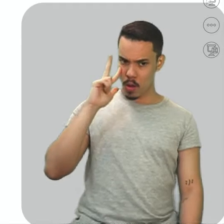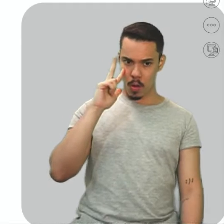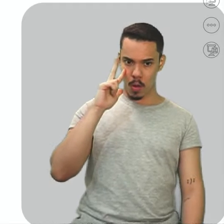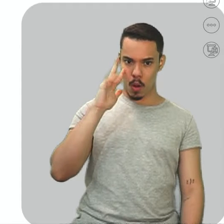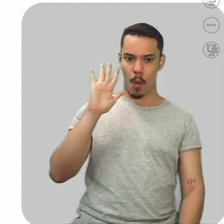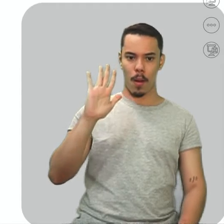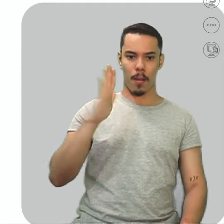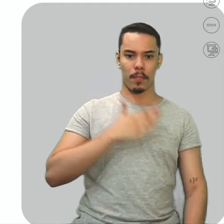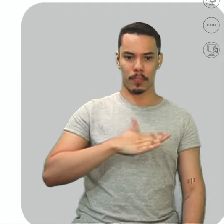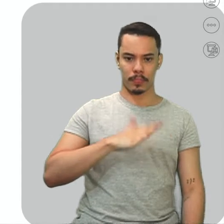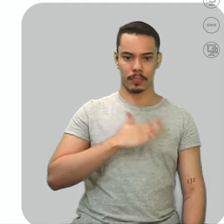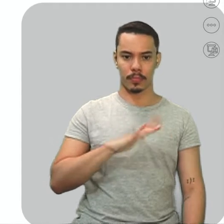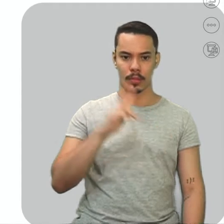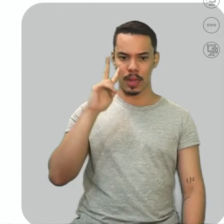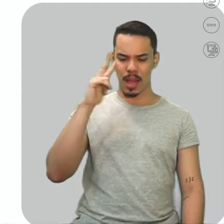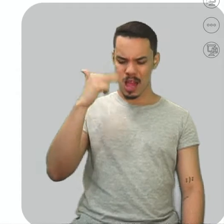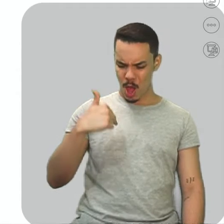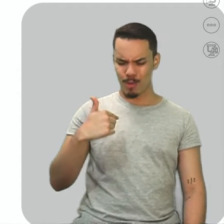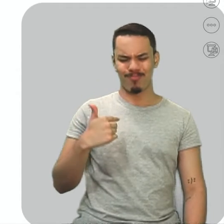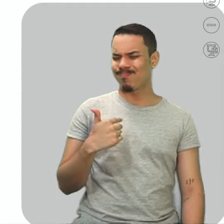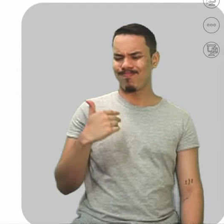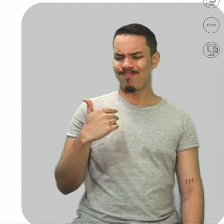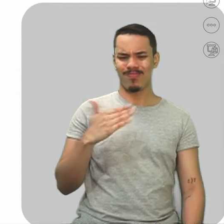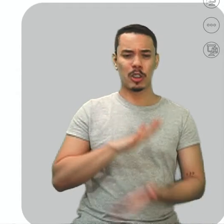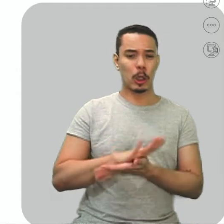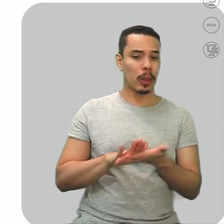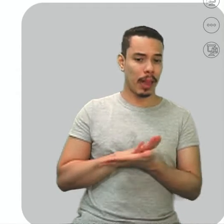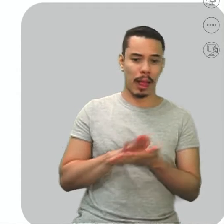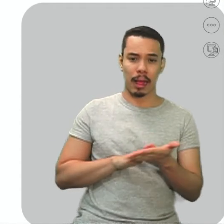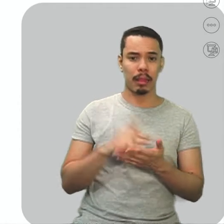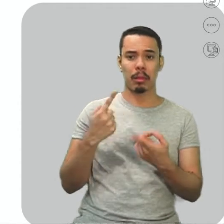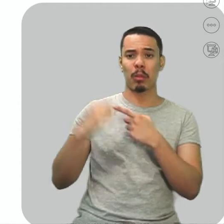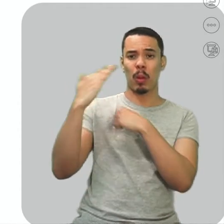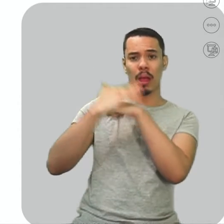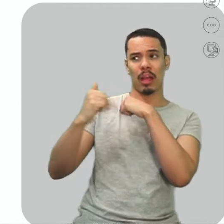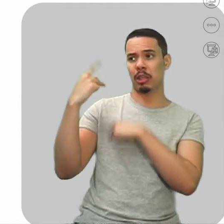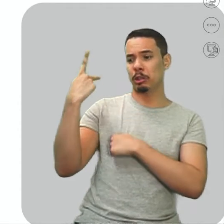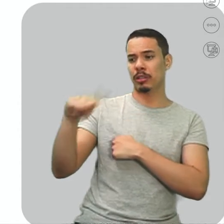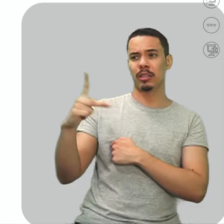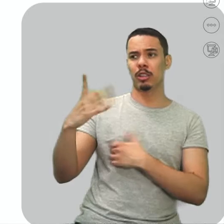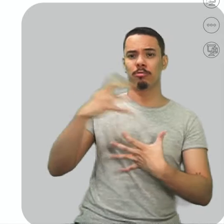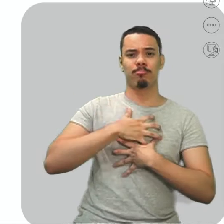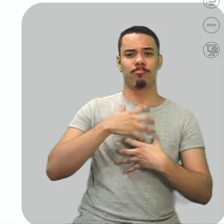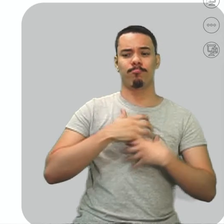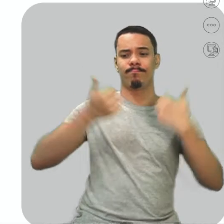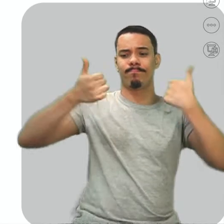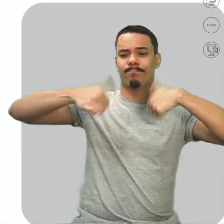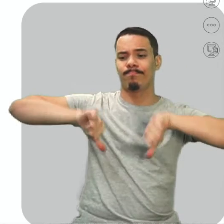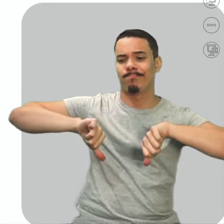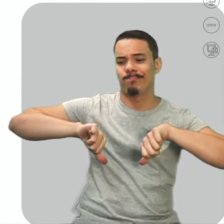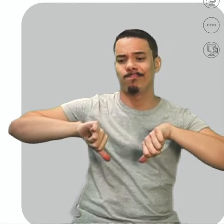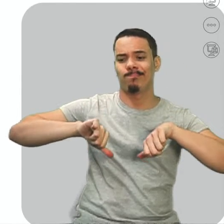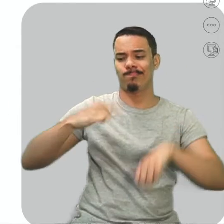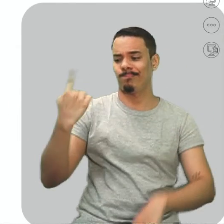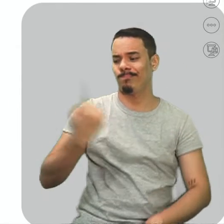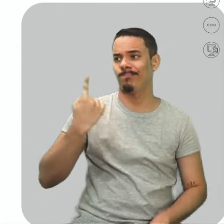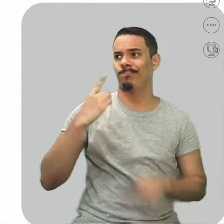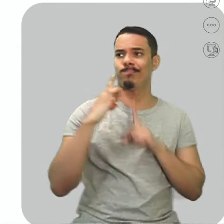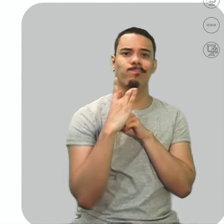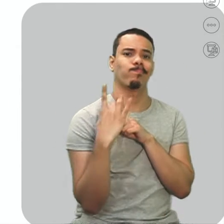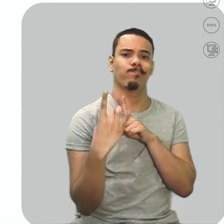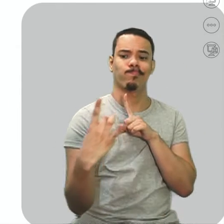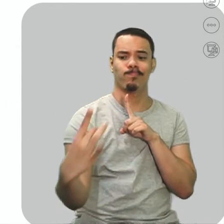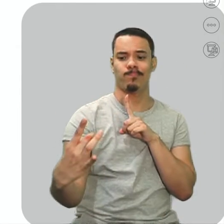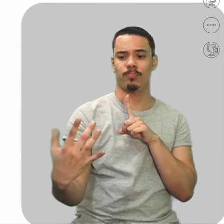ou procurei aqui me achar um nada pois sem ter teu carinho eu me sinto sozinho e minha folga em